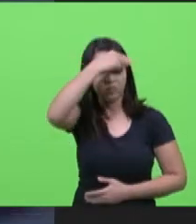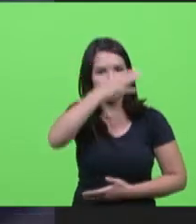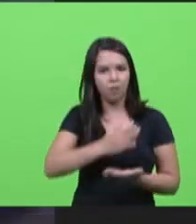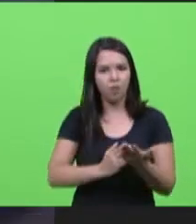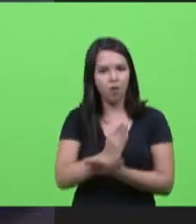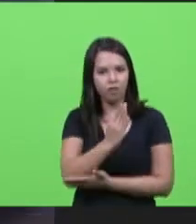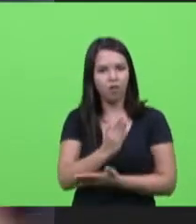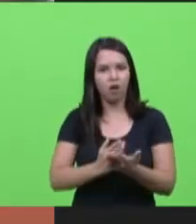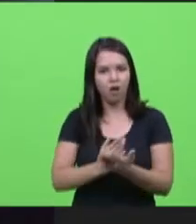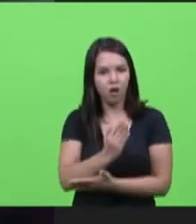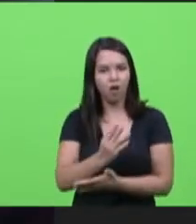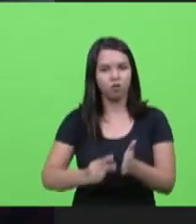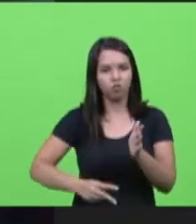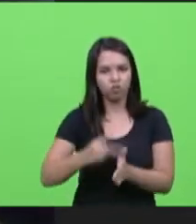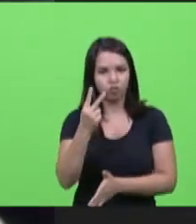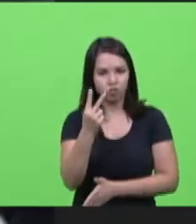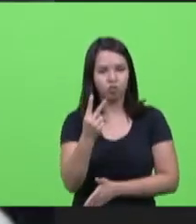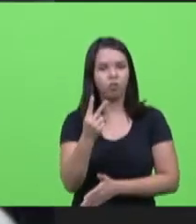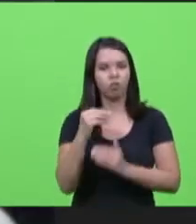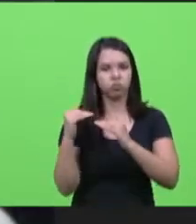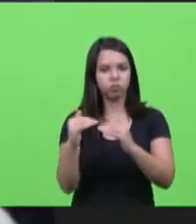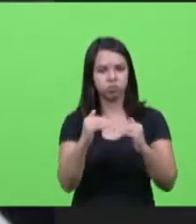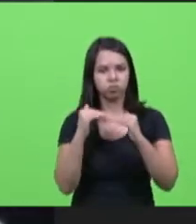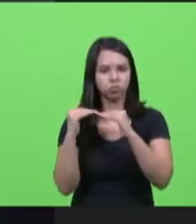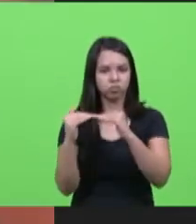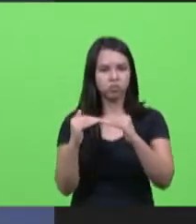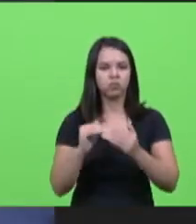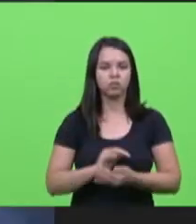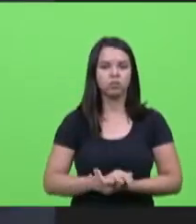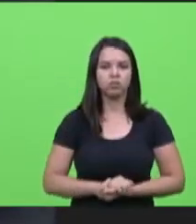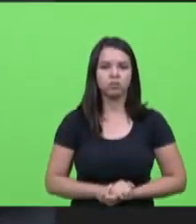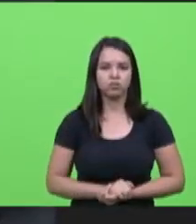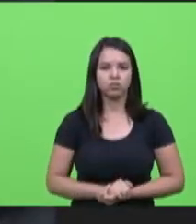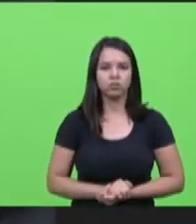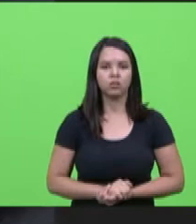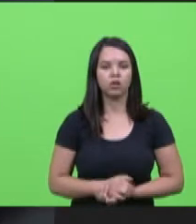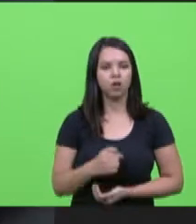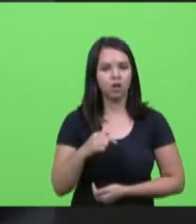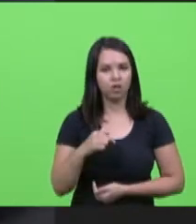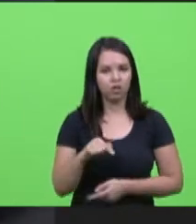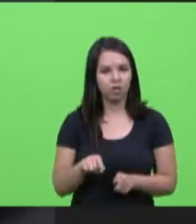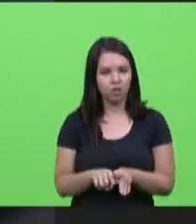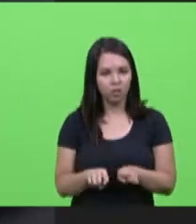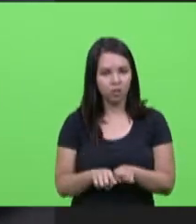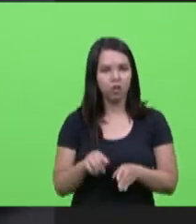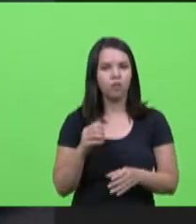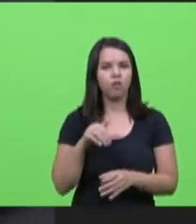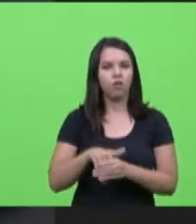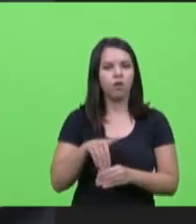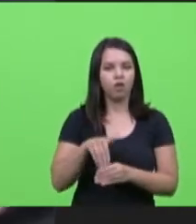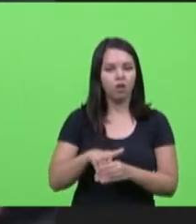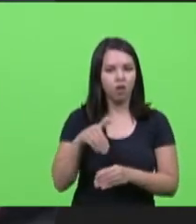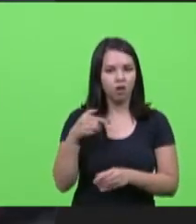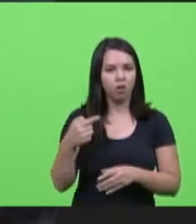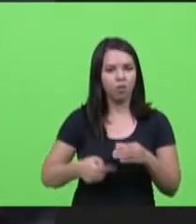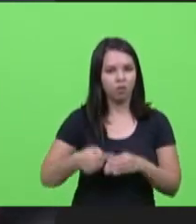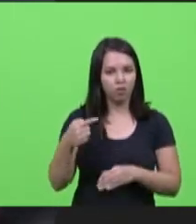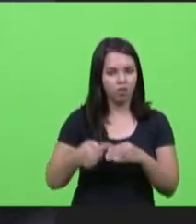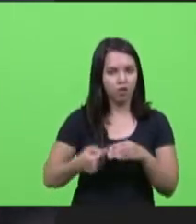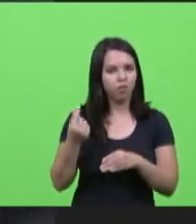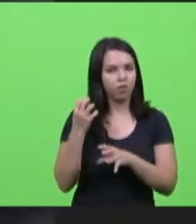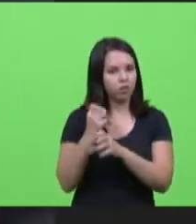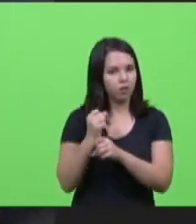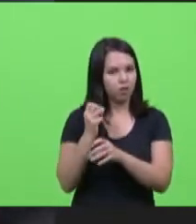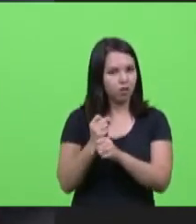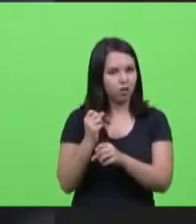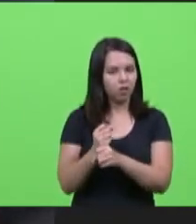por unanimidade. Também o empenho e a votação na Comissão de Finanças. Teve como relator o deputado Fernando Kleling, foi